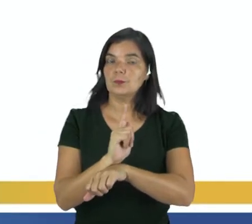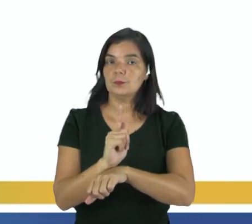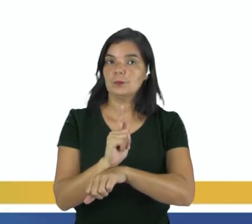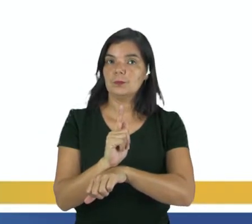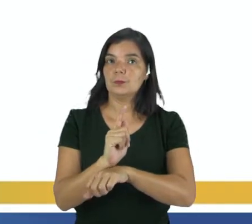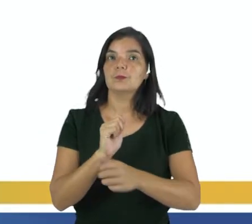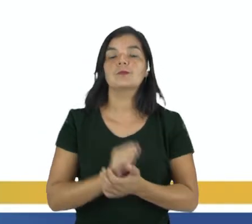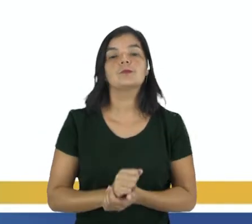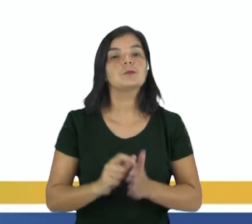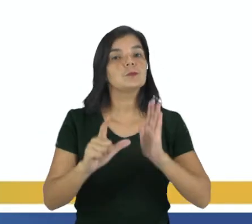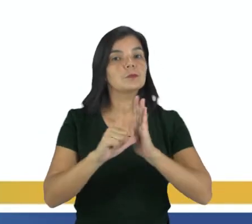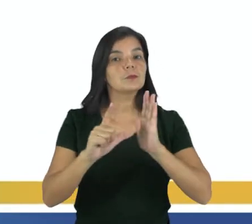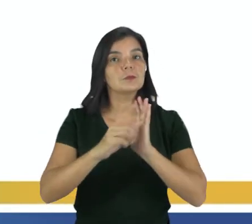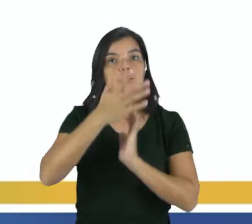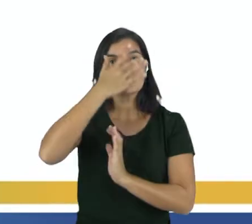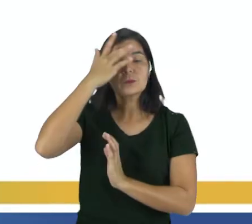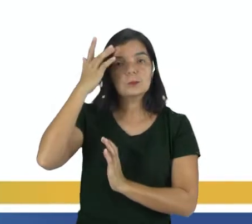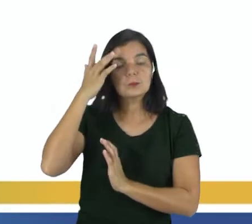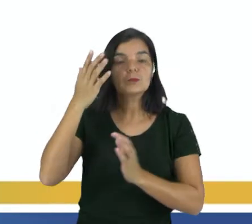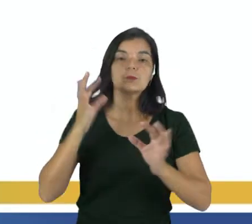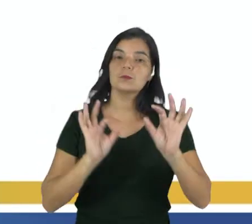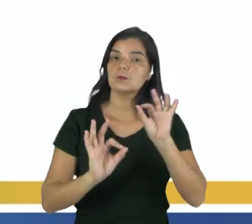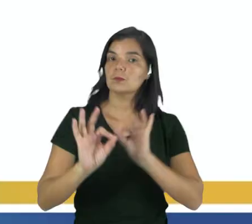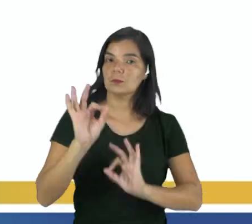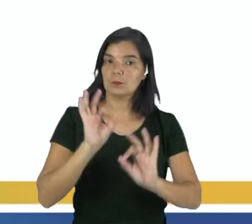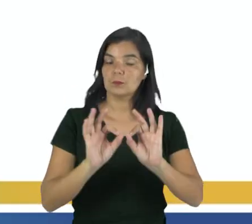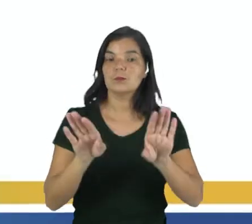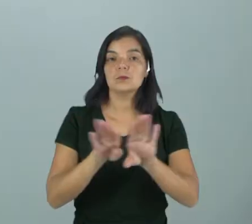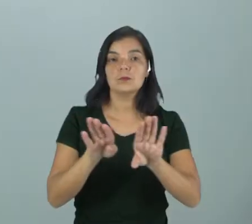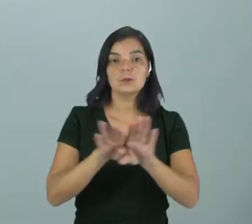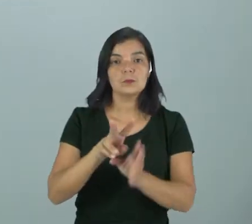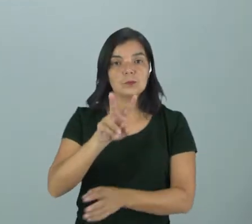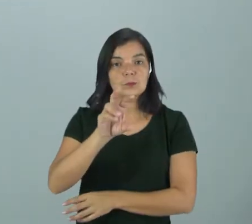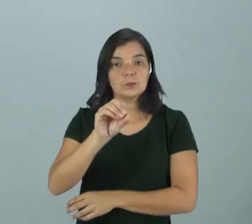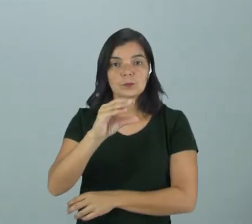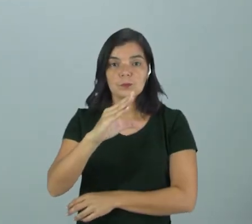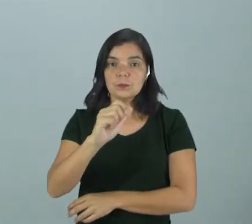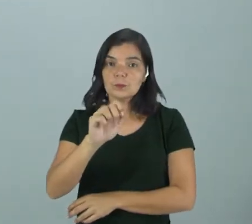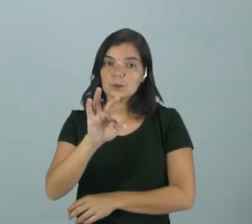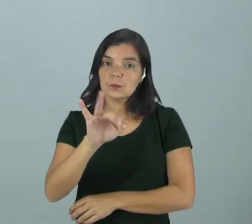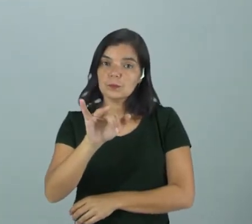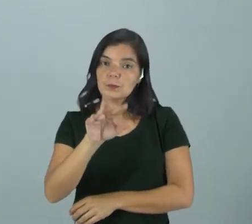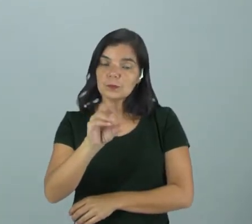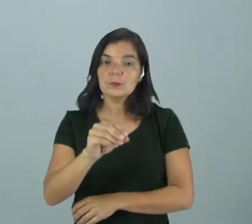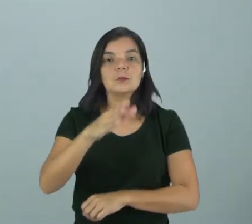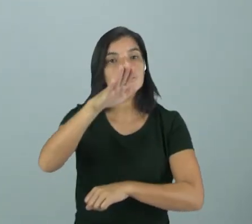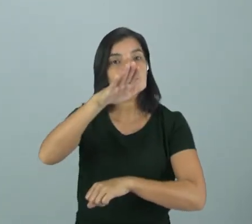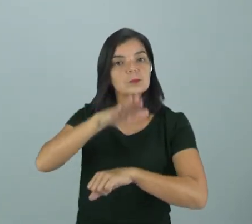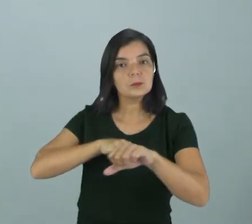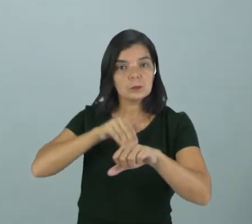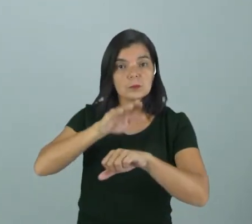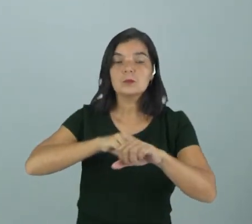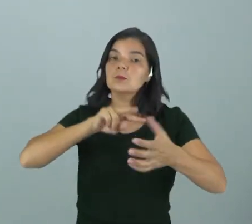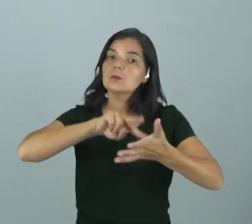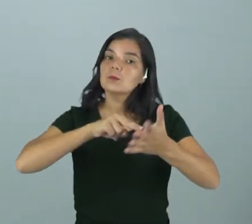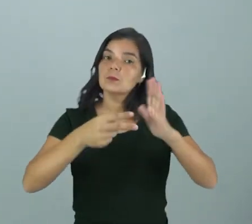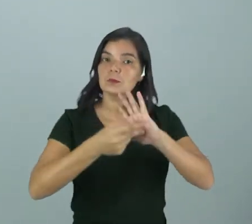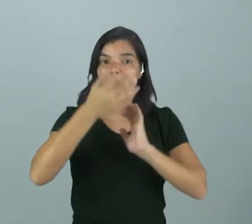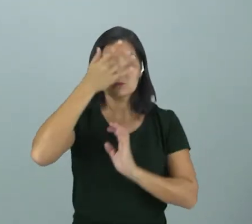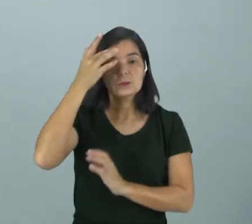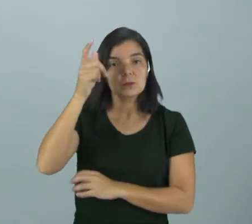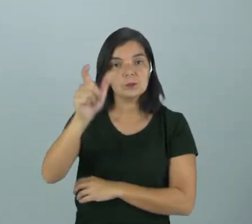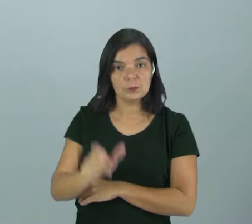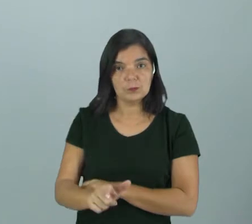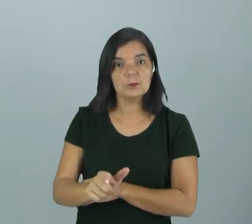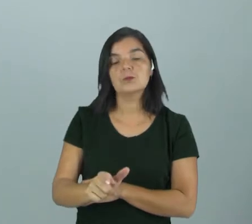Elegante. Chamamos, gente, de vocativo. Vocativo é a forma pela qual você chama o destinatário,